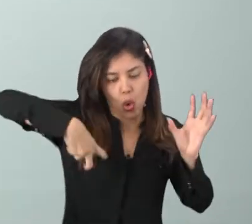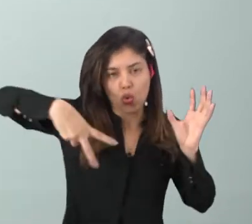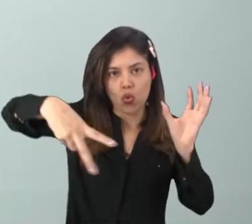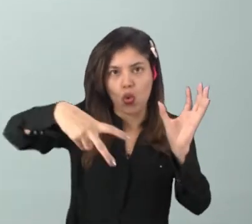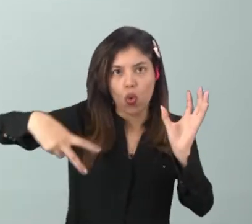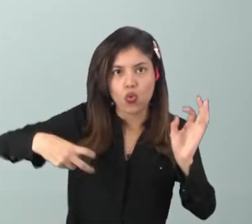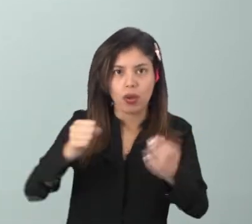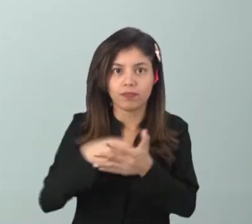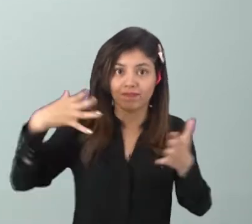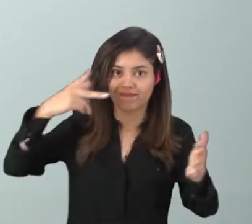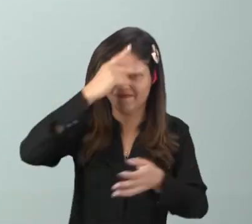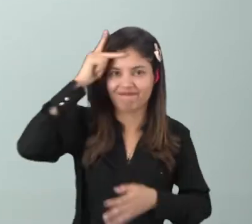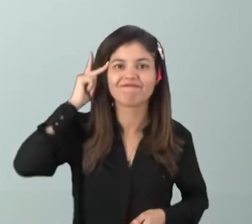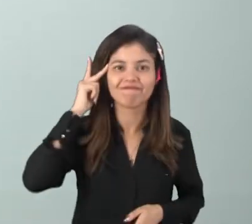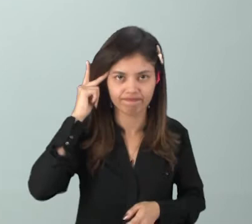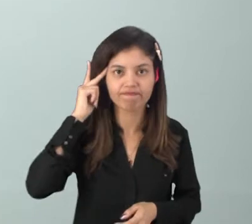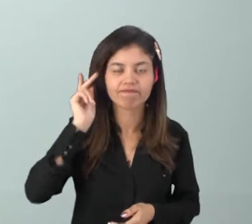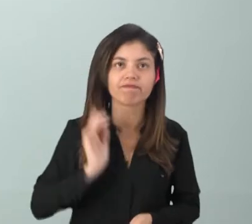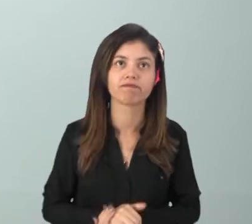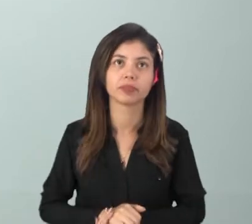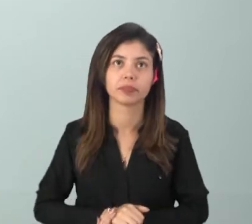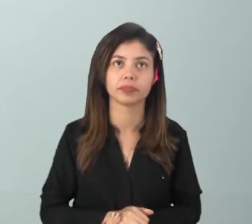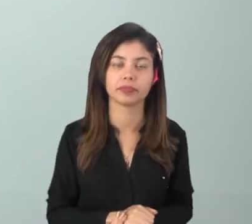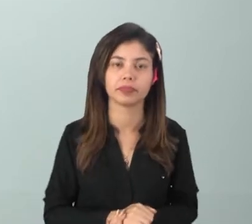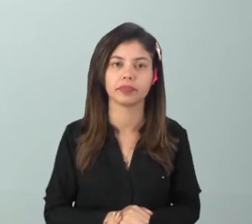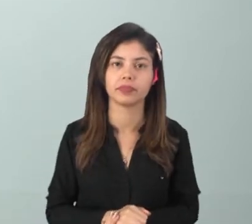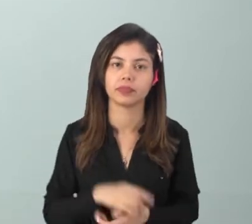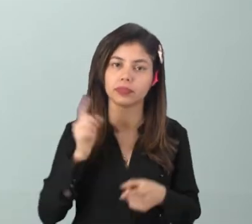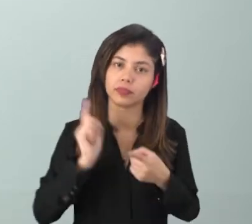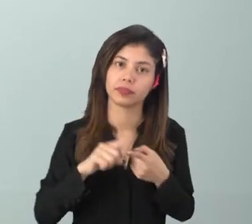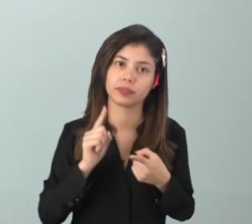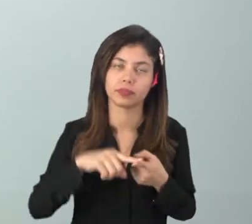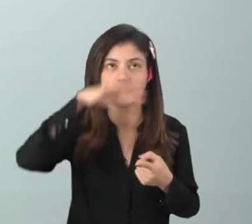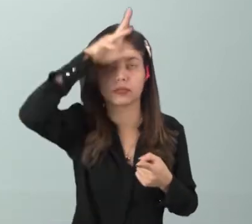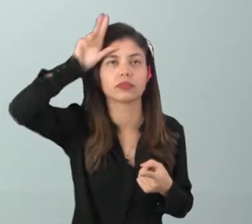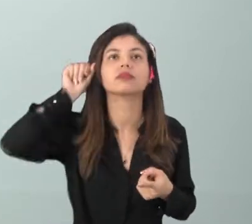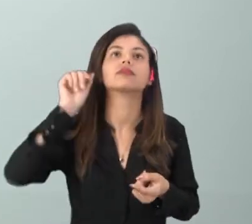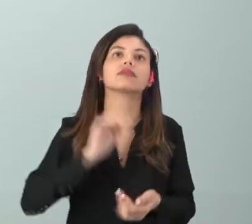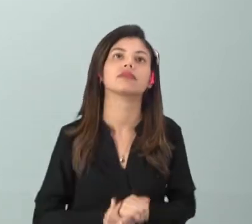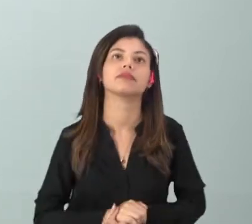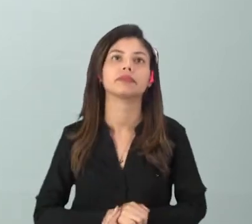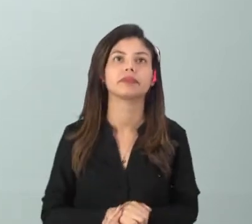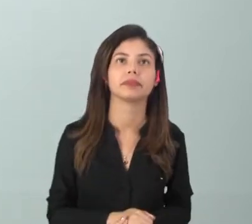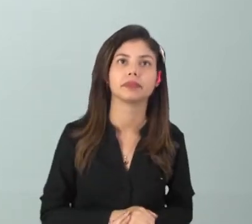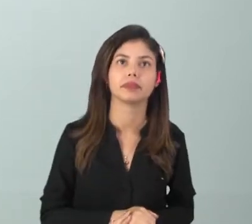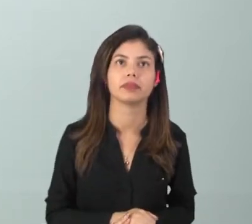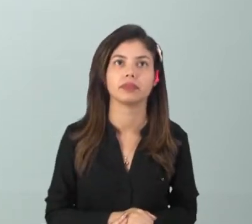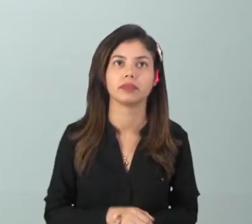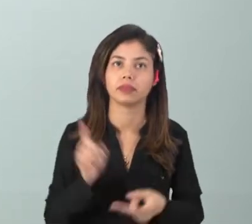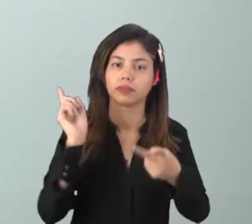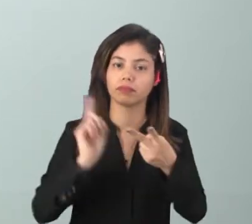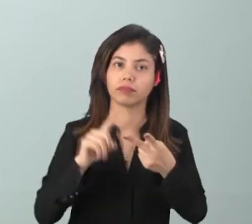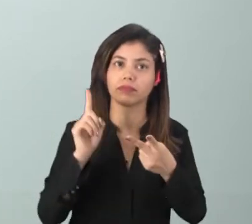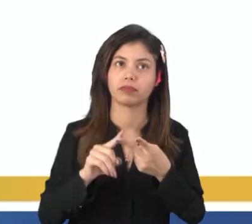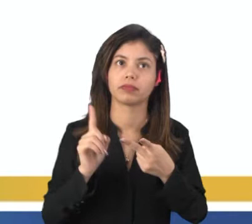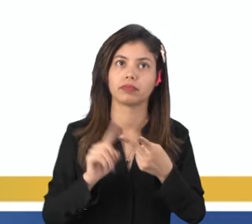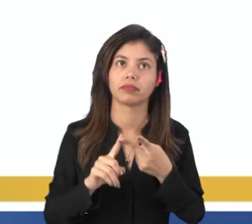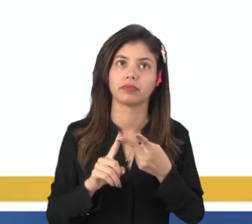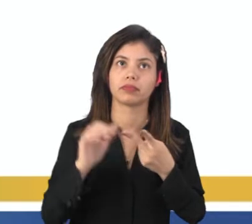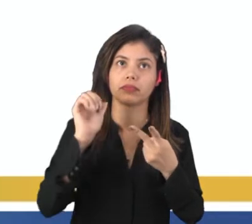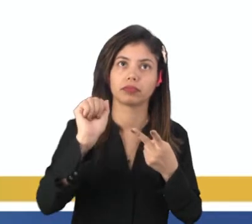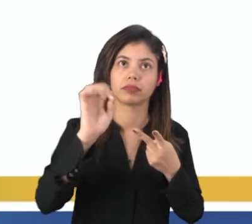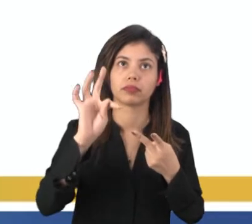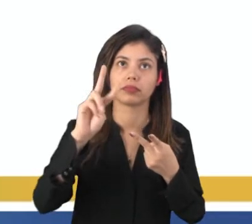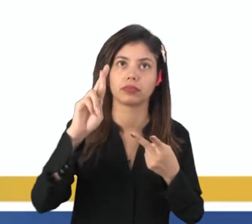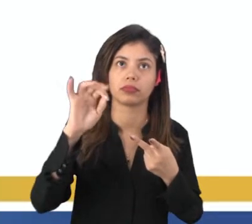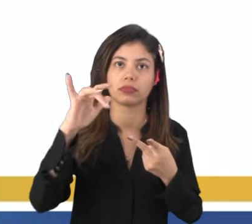né, das pessoas, tá? Então, o primeiro bioma brasileiro é a Amazônia, tá bom? Partindo para o segundo bioma, é